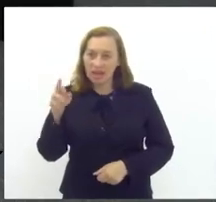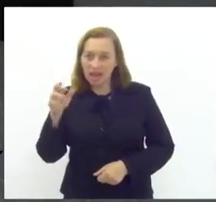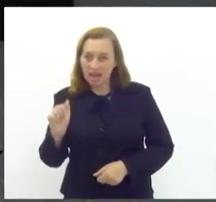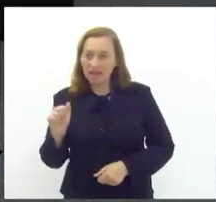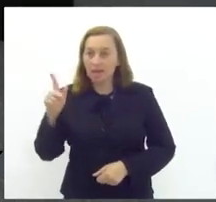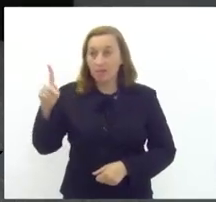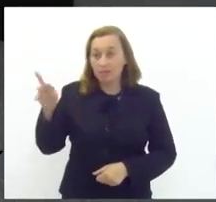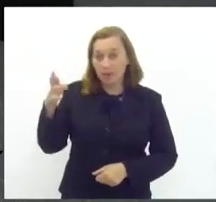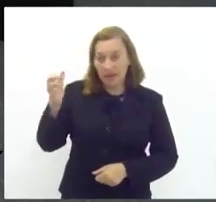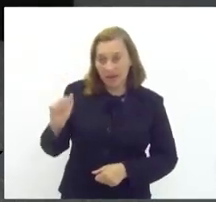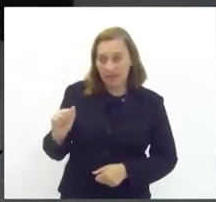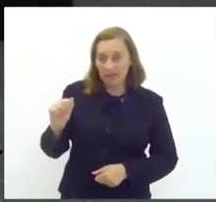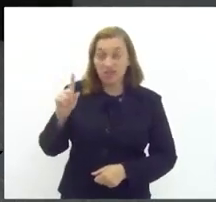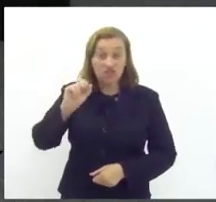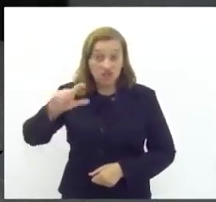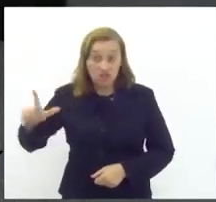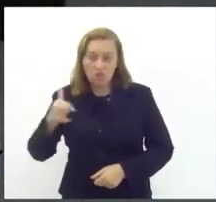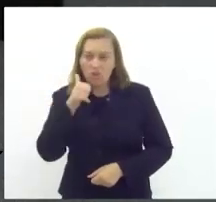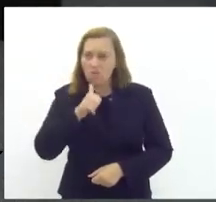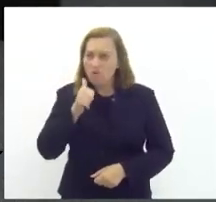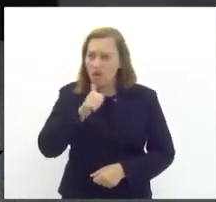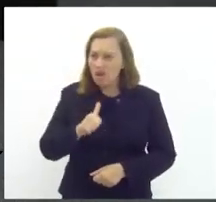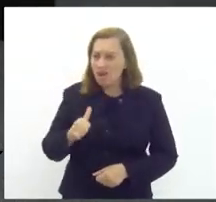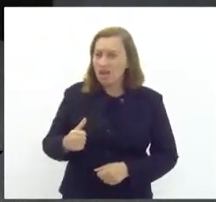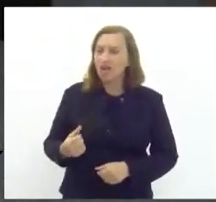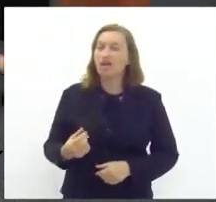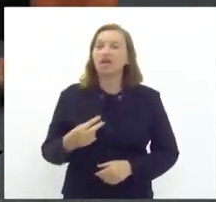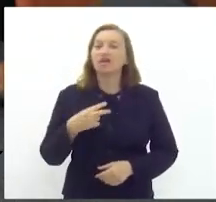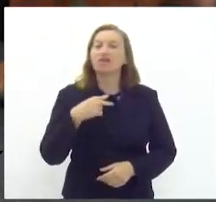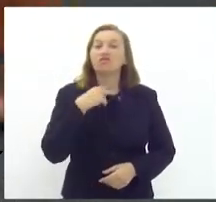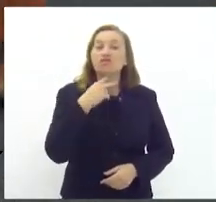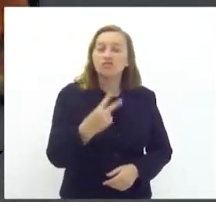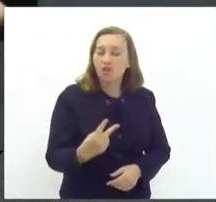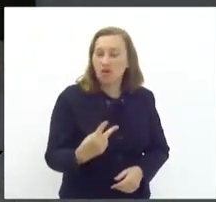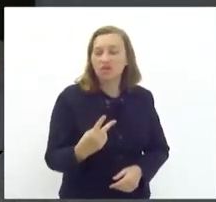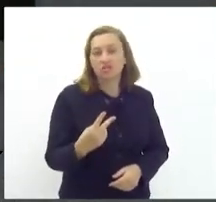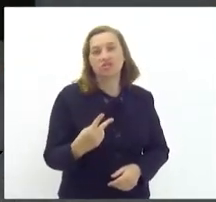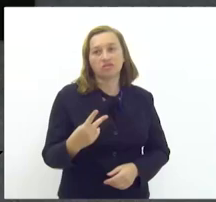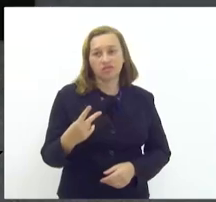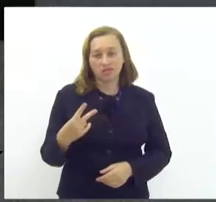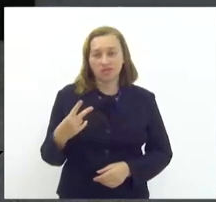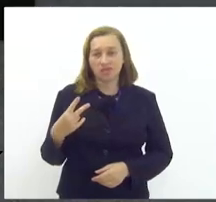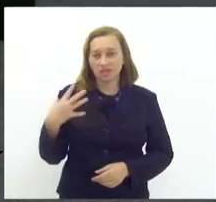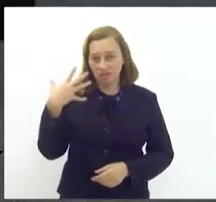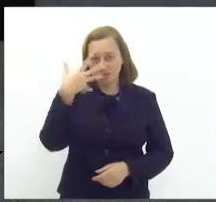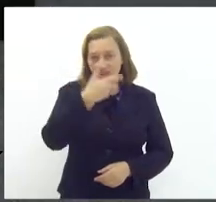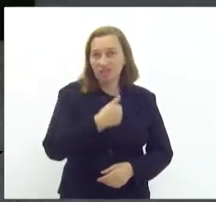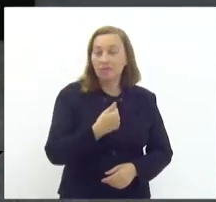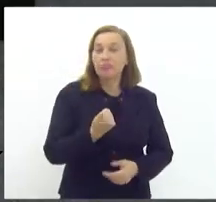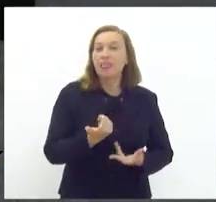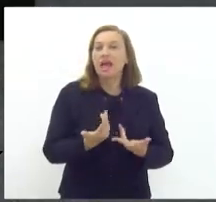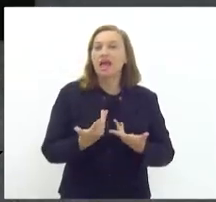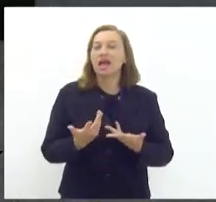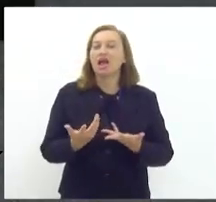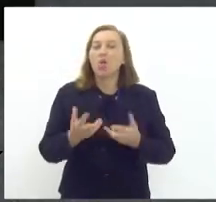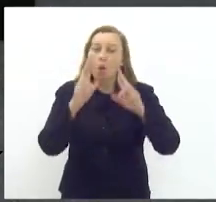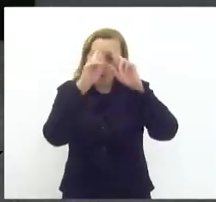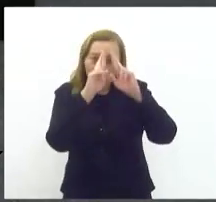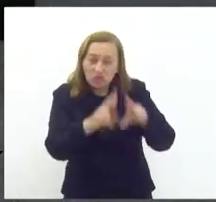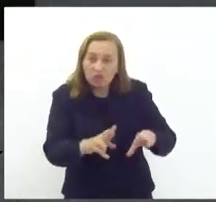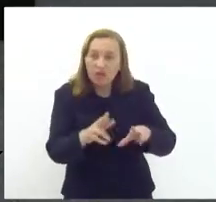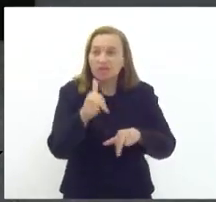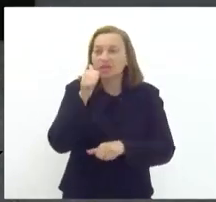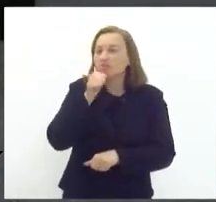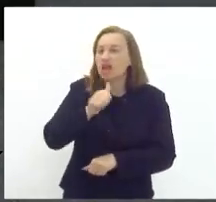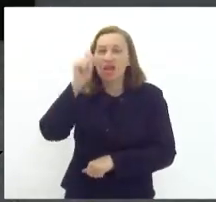mulher que constrói a partir da sua voz mas não só isso a partir da sua criatividade ao respeito às